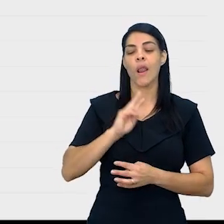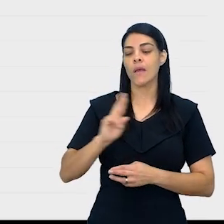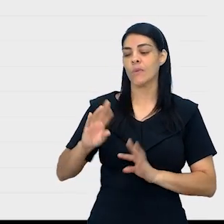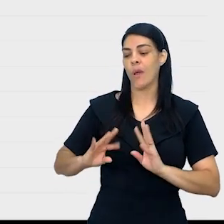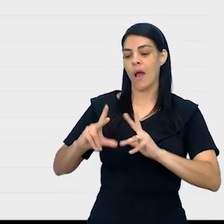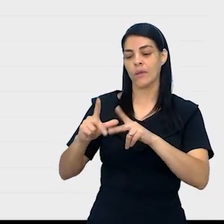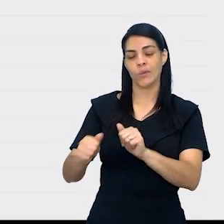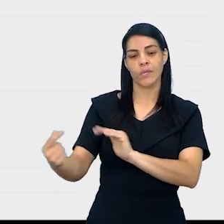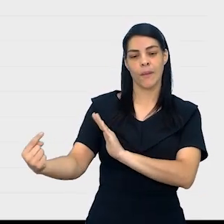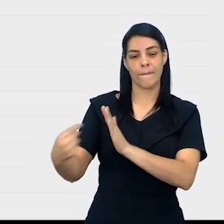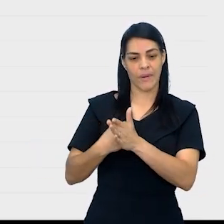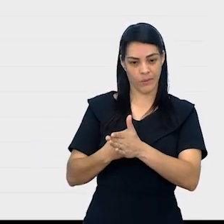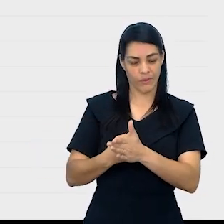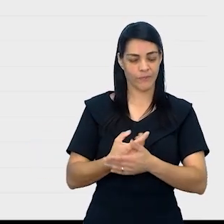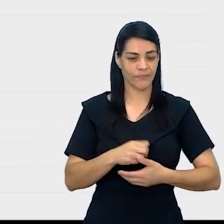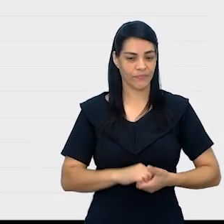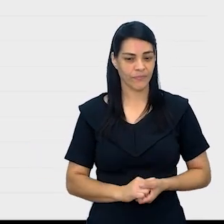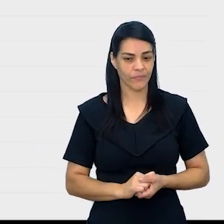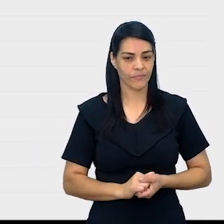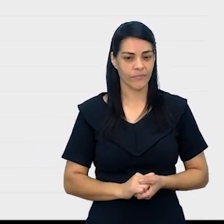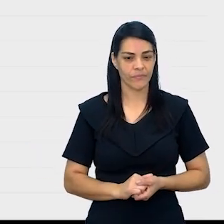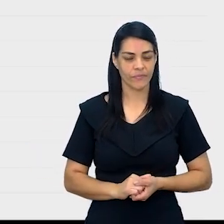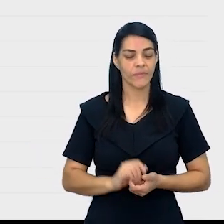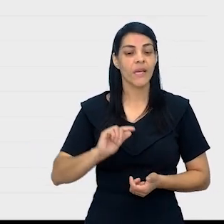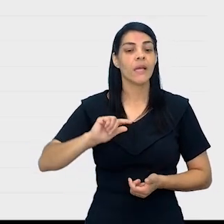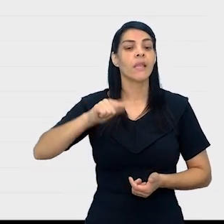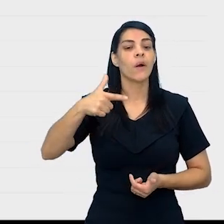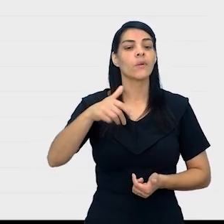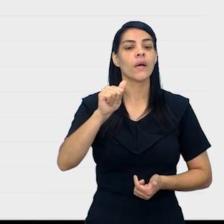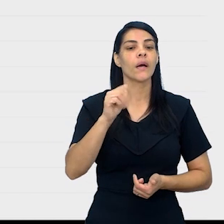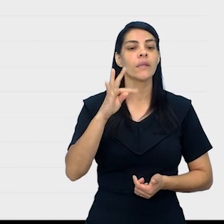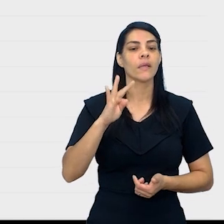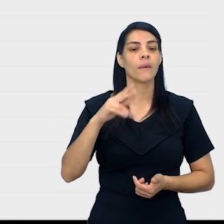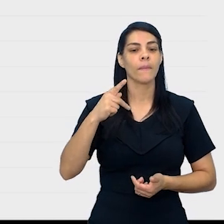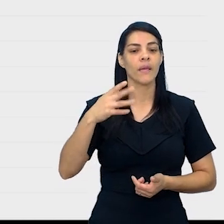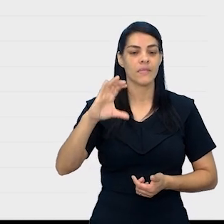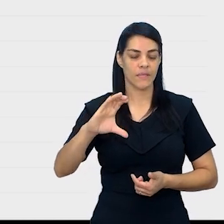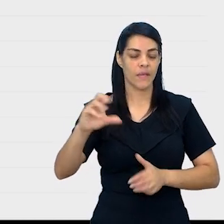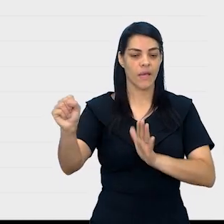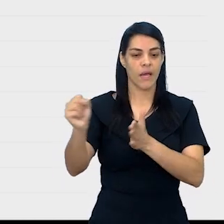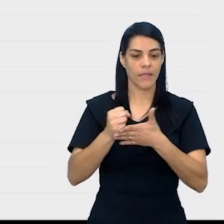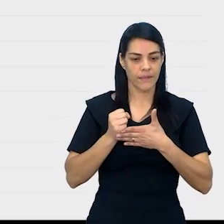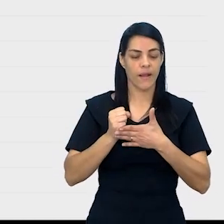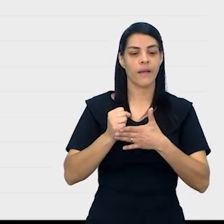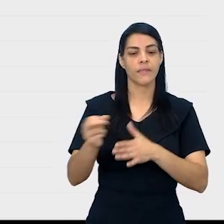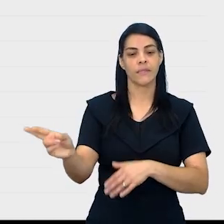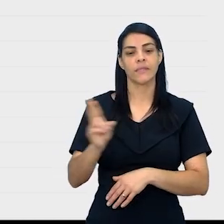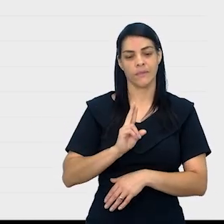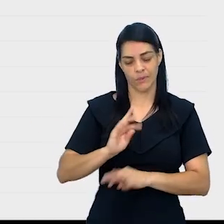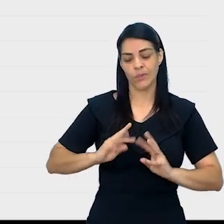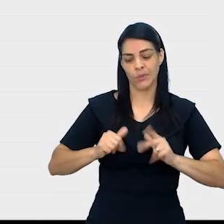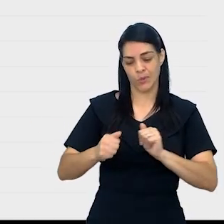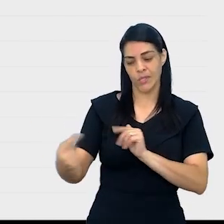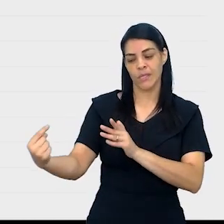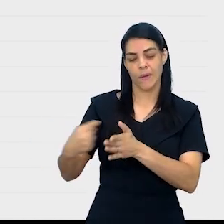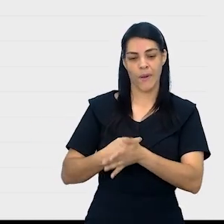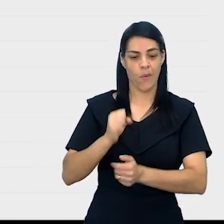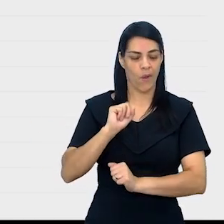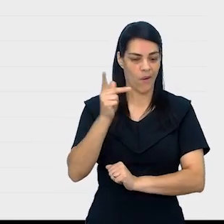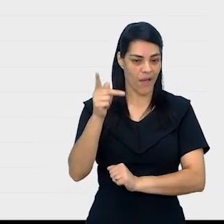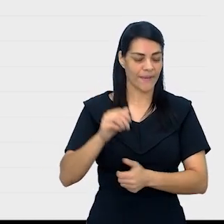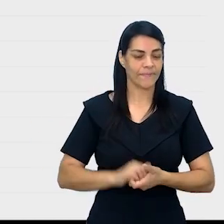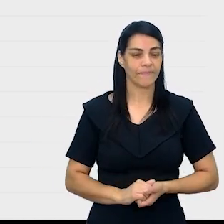todos se eu trago na próxima TPC essas respostas esses questionamentos aí para vocês